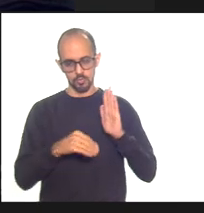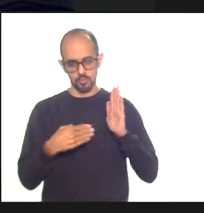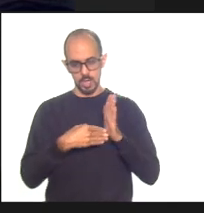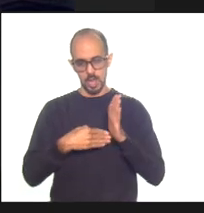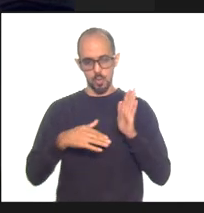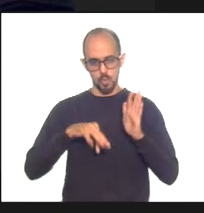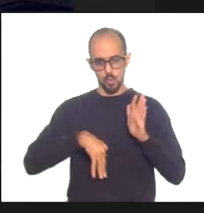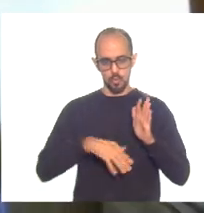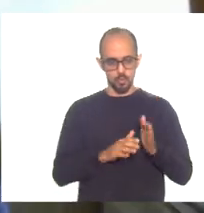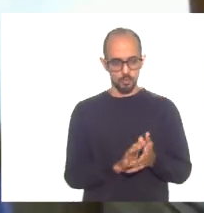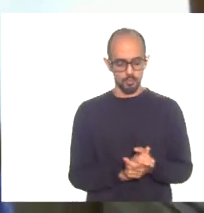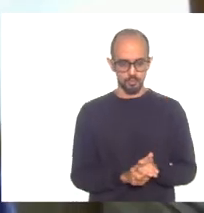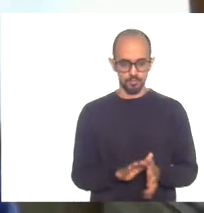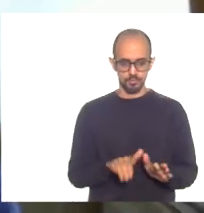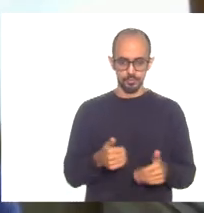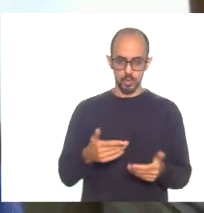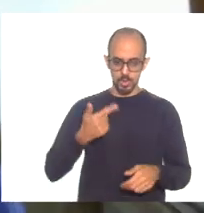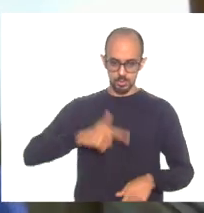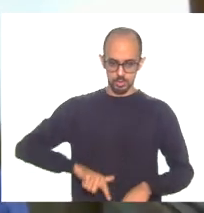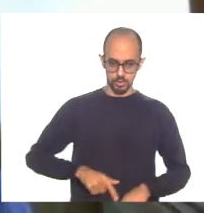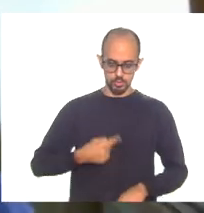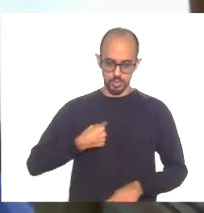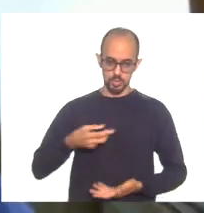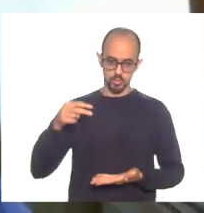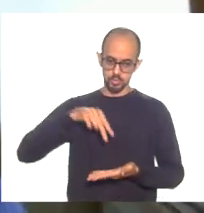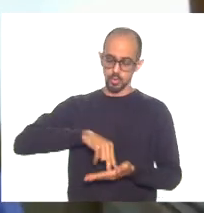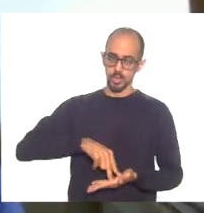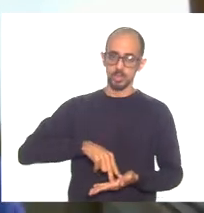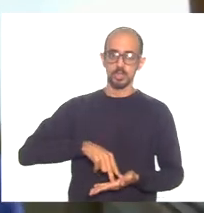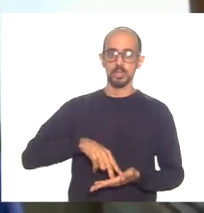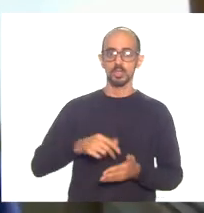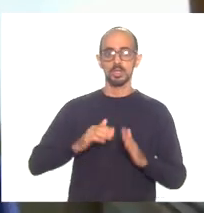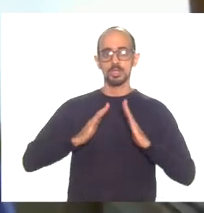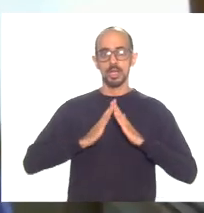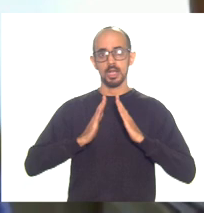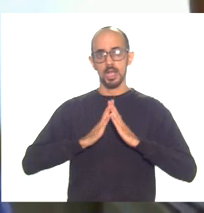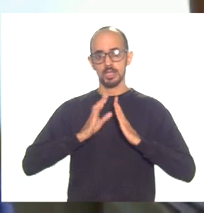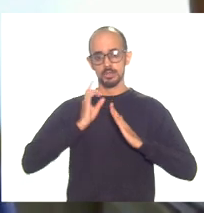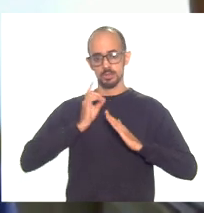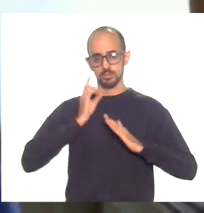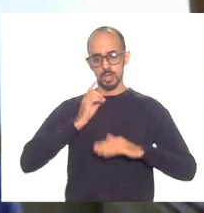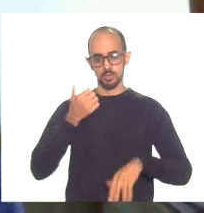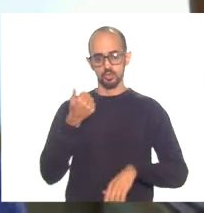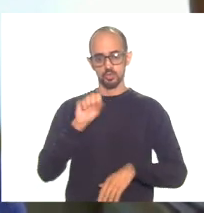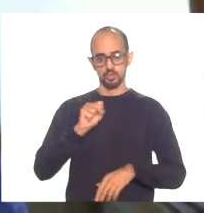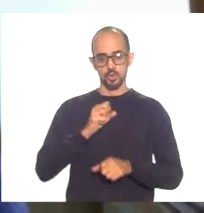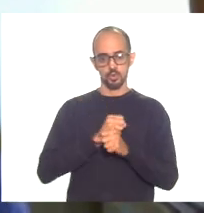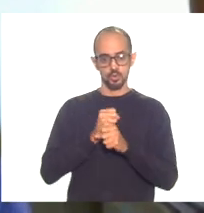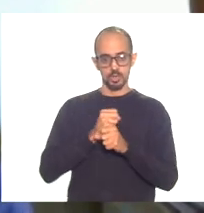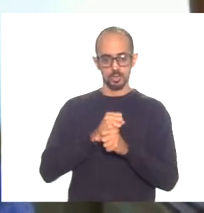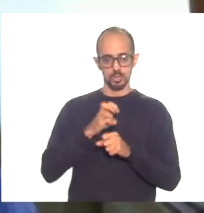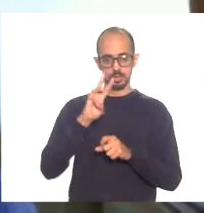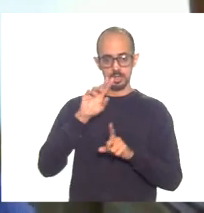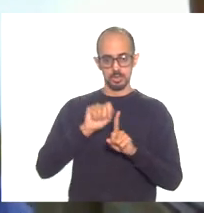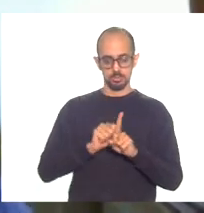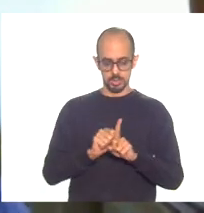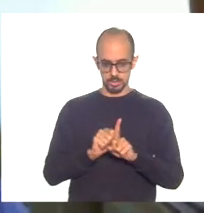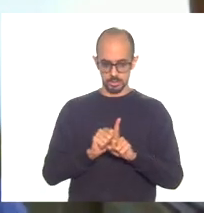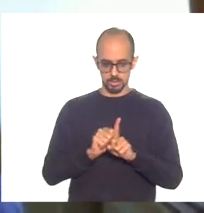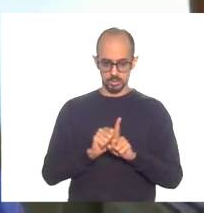Repetindo, senhora presidente, estou nessa casa há 18 anos e 3 meses,